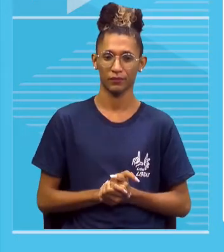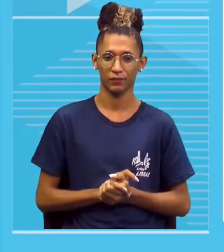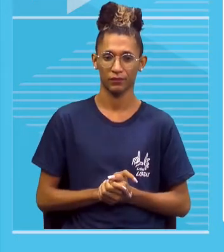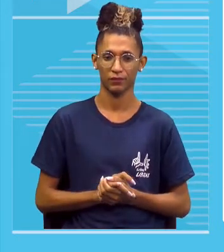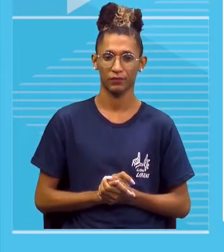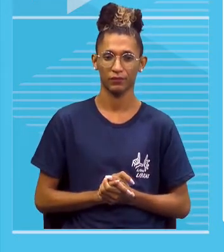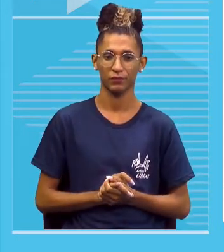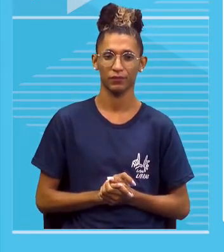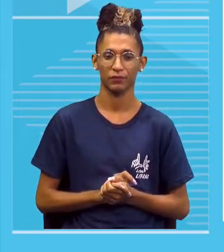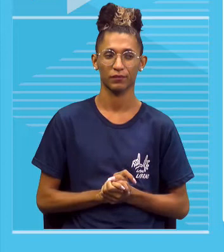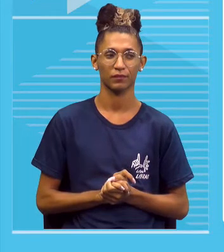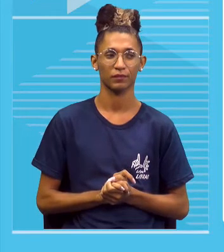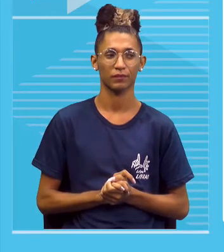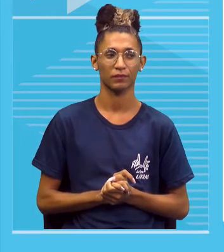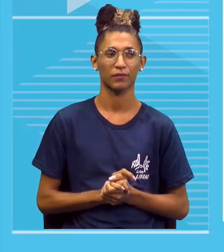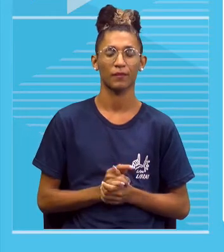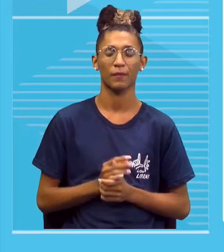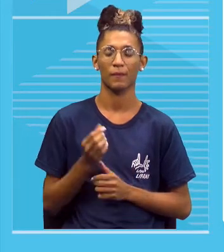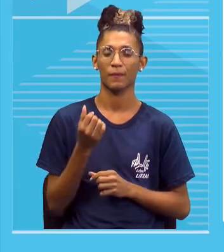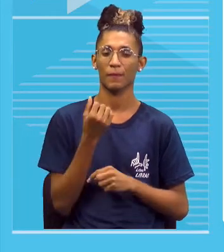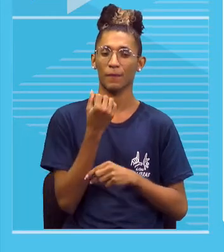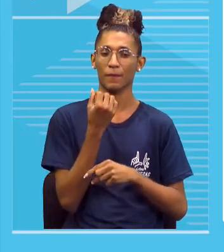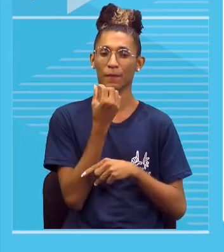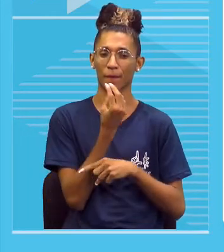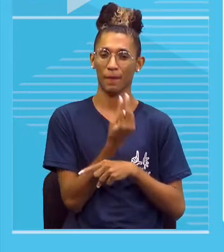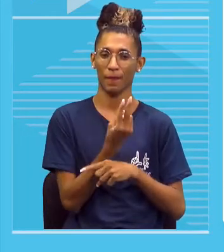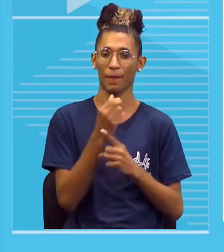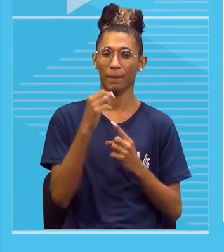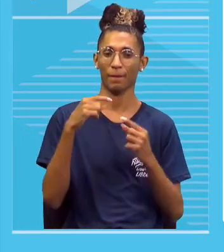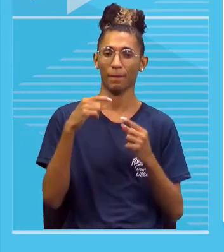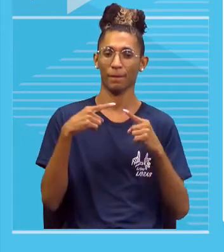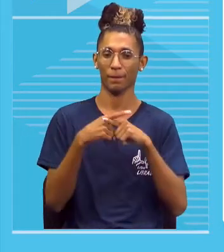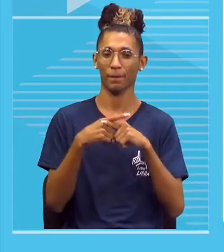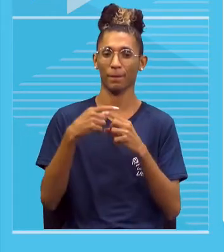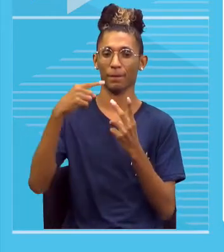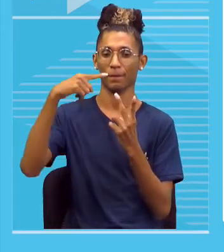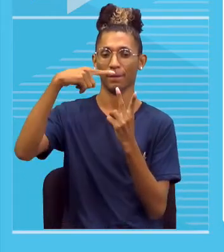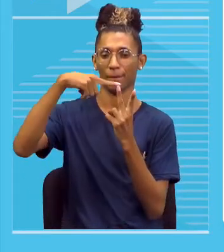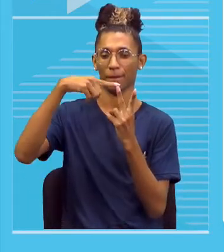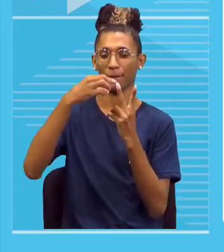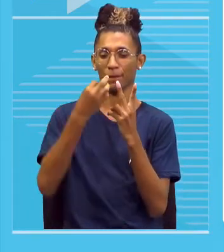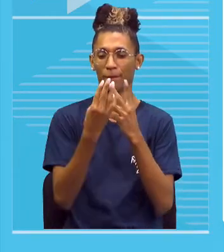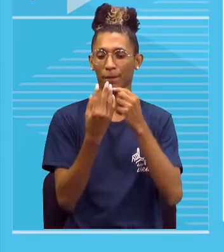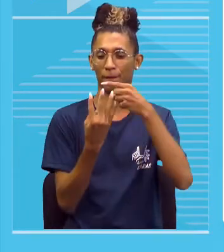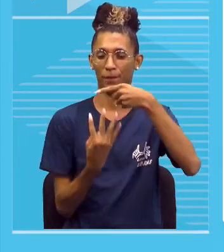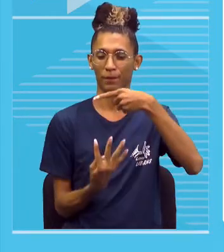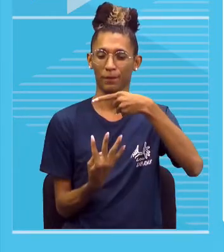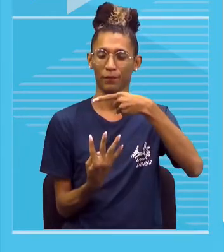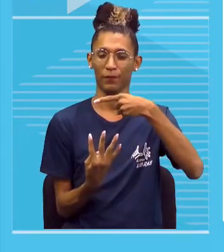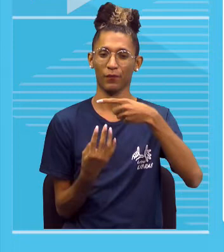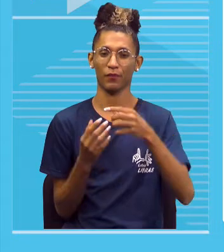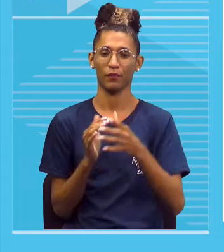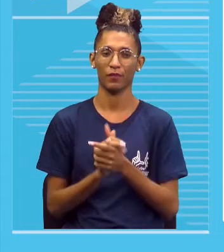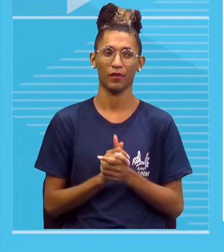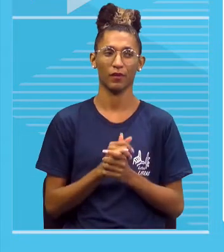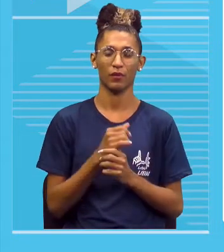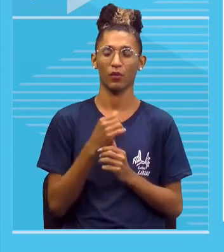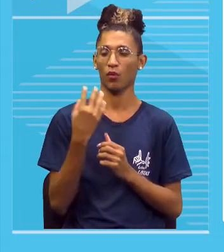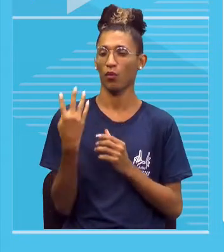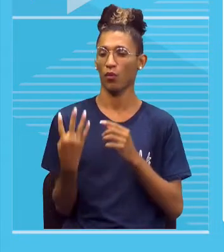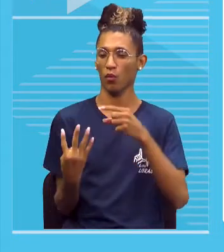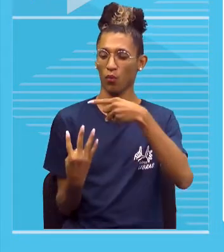vezes raiz de 3 sobre 4 sempre fica o 2 com